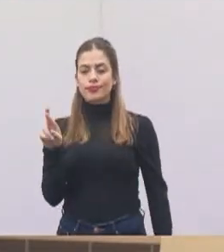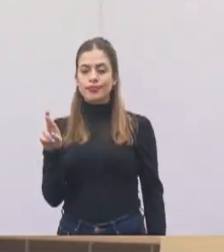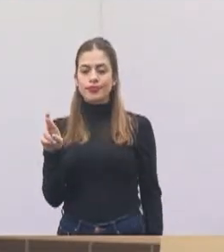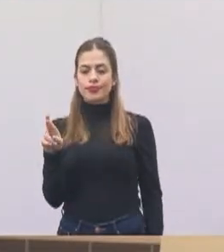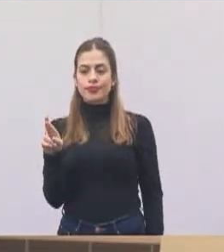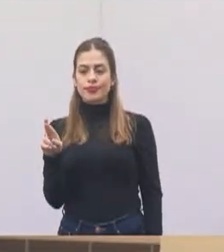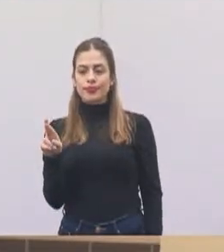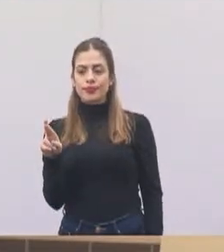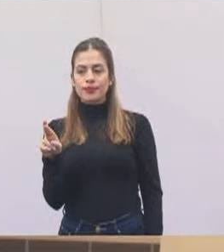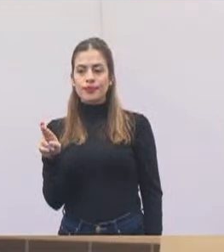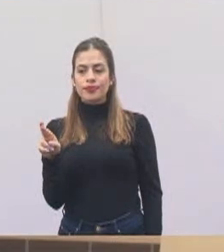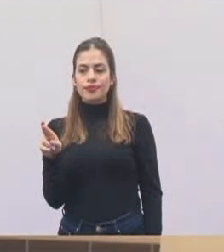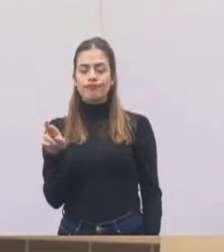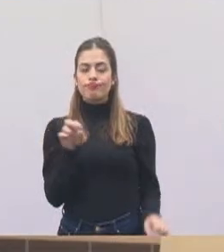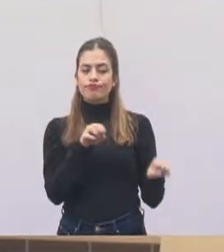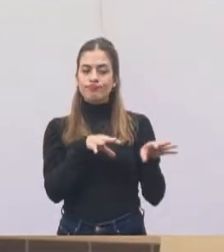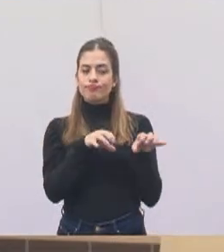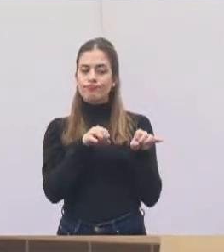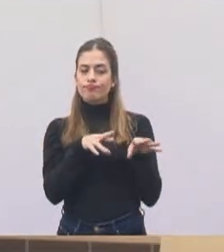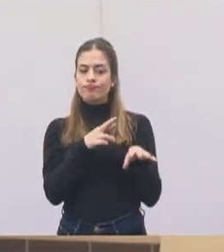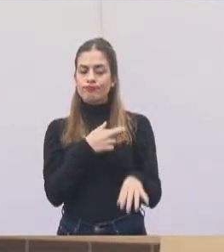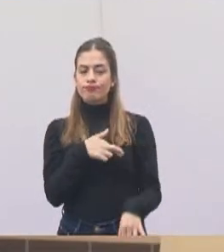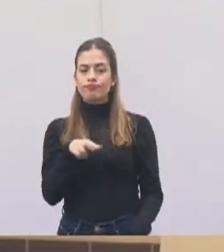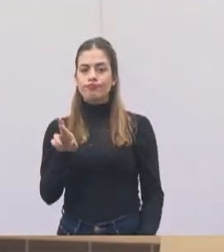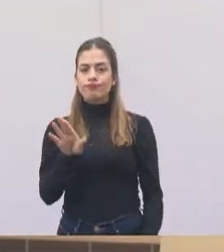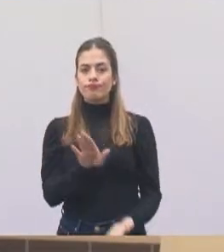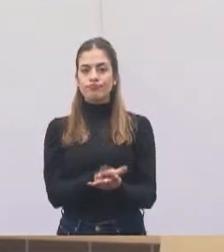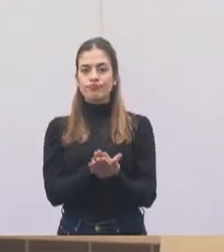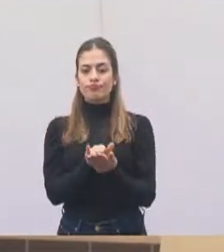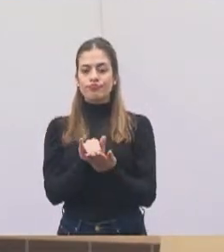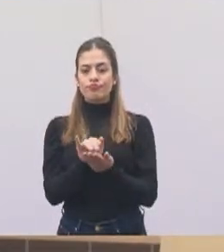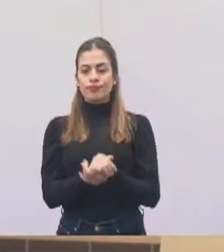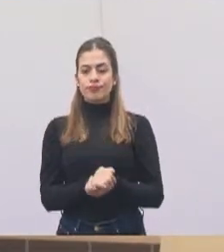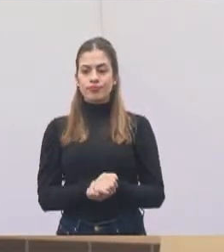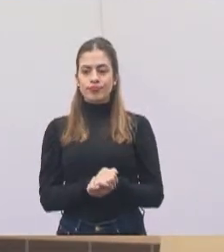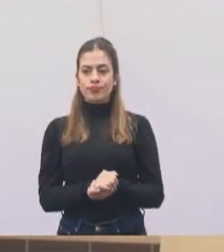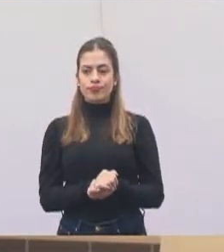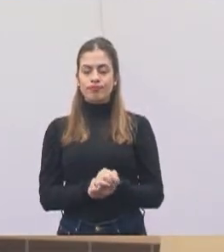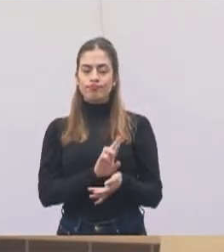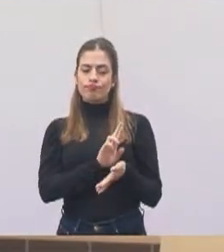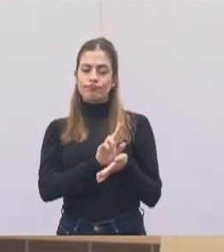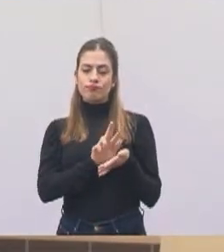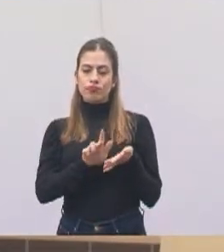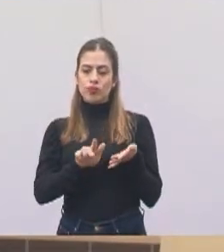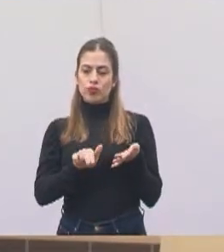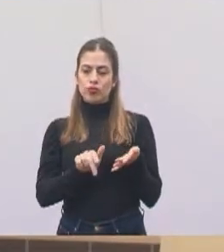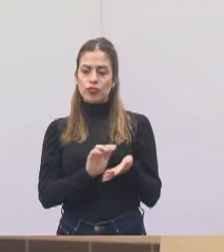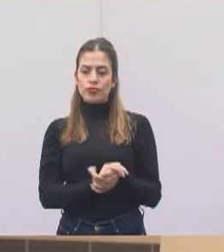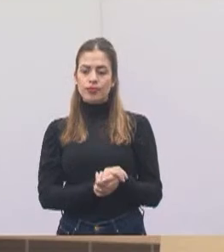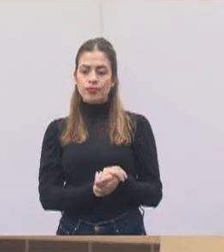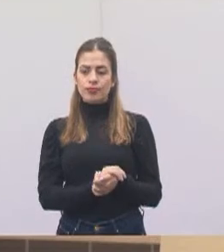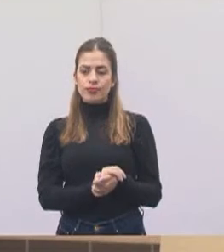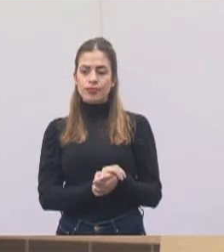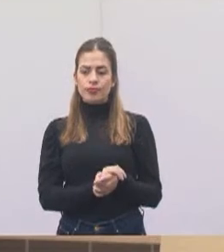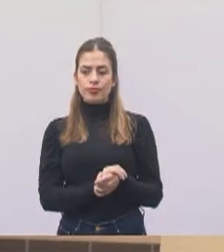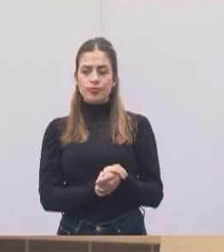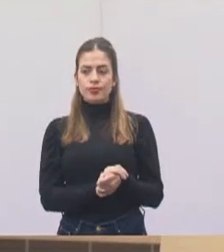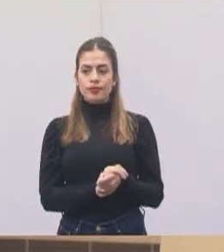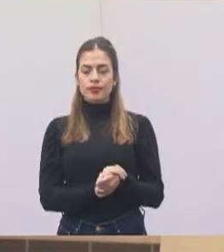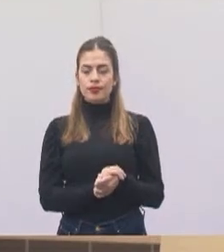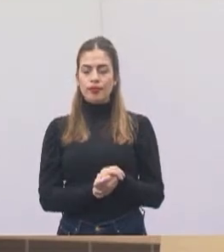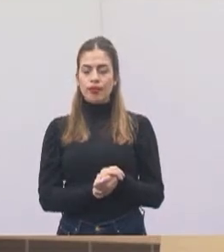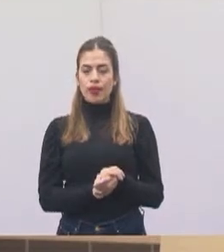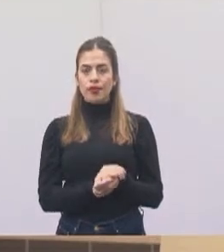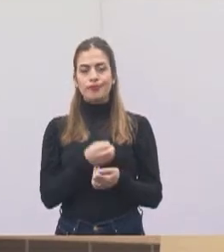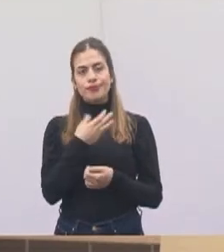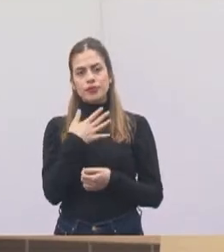Religiosa e Educação Religiosa em Jacareí e dá outras providências. Bom,